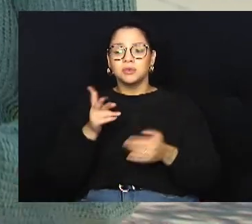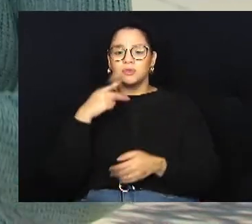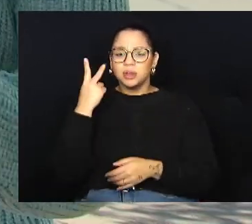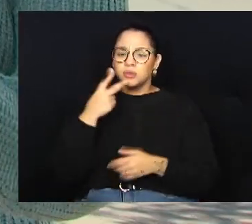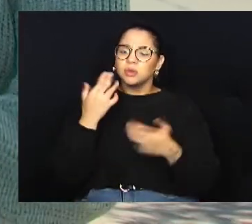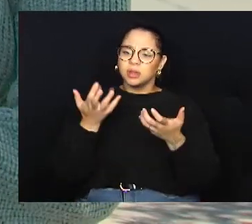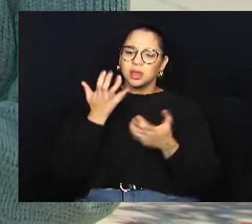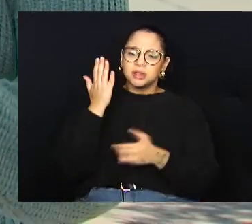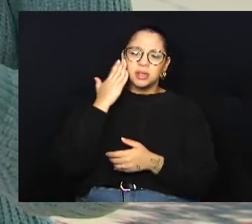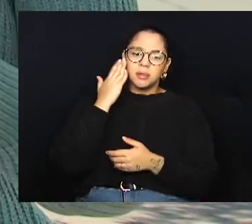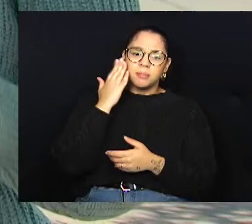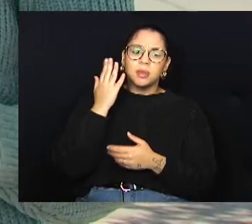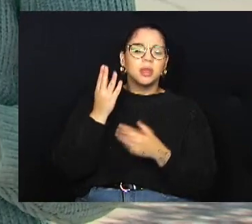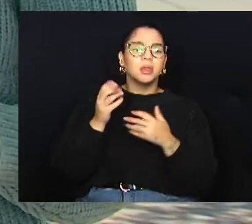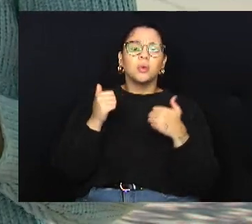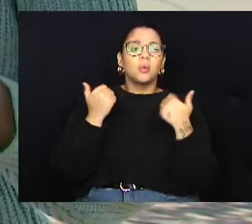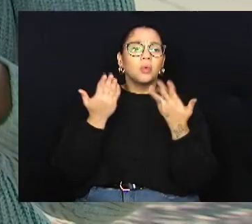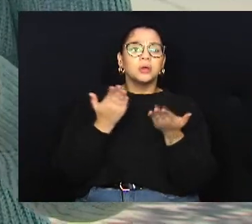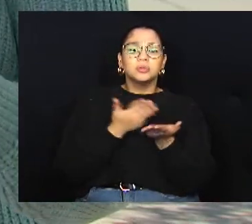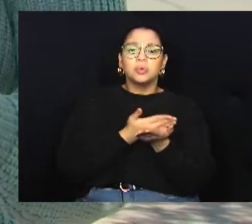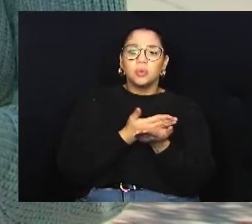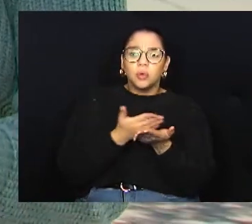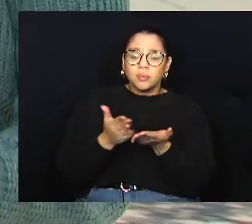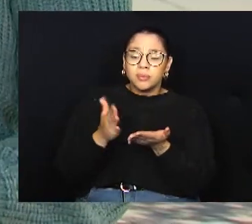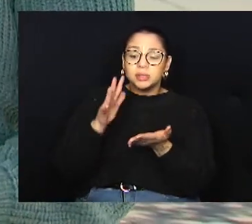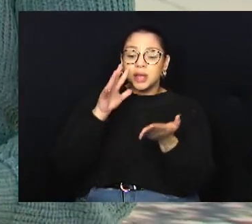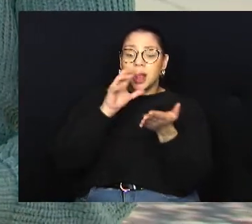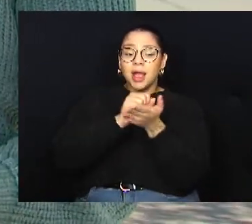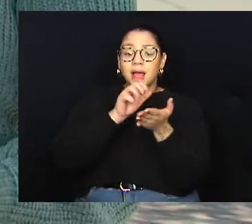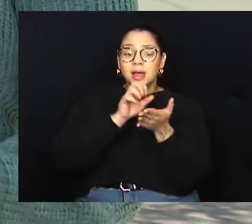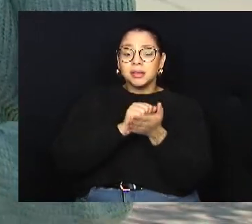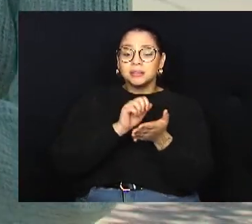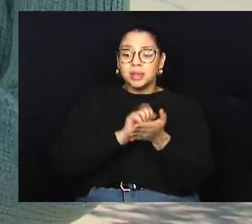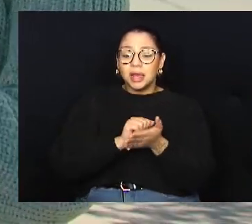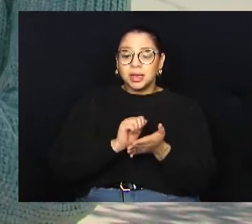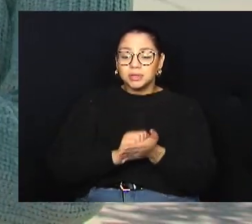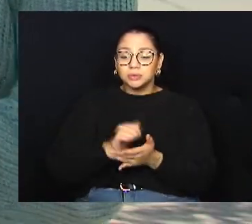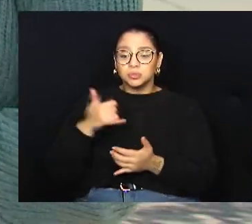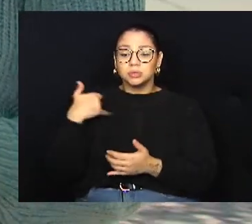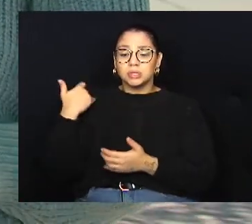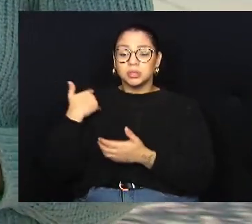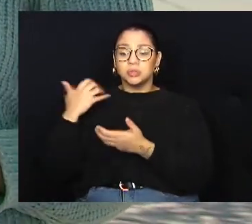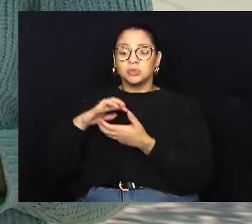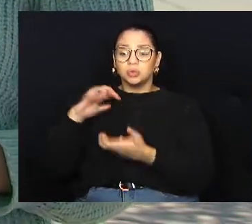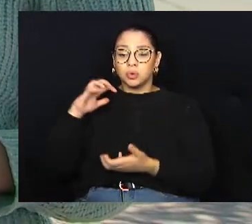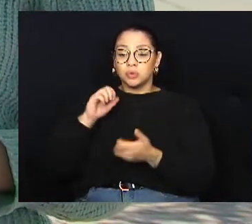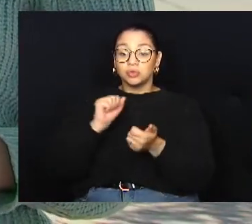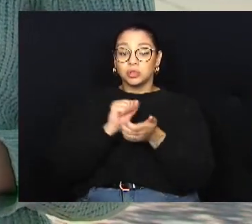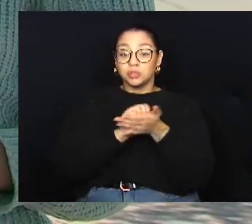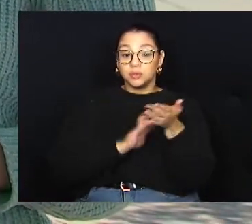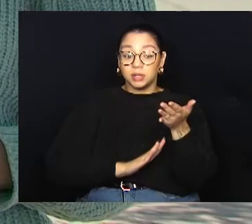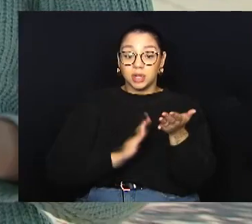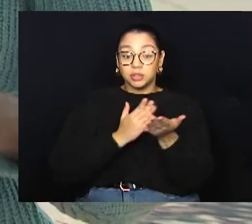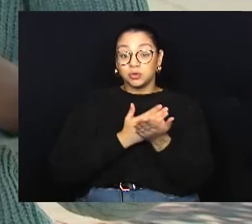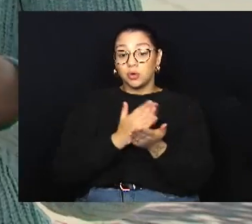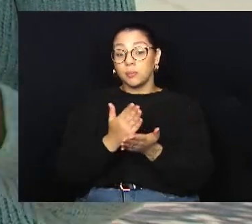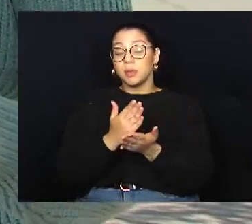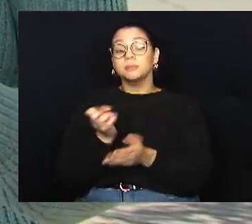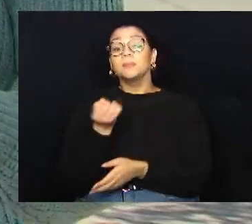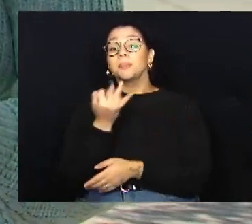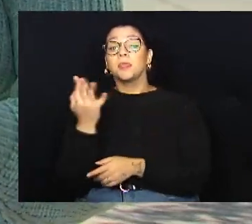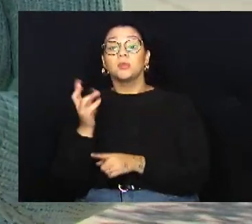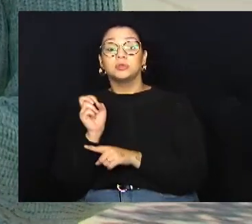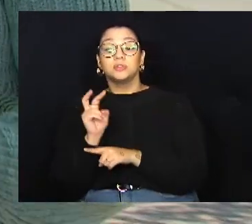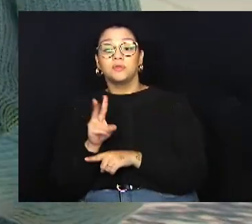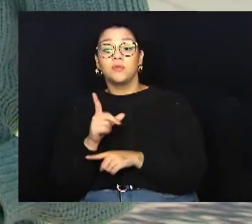saber quando começará o cadastro dos idosos para que as atividades no centro iniciem e